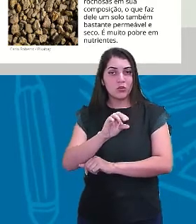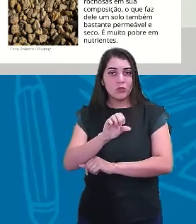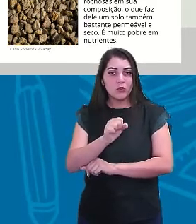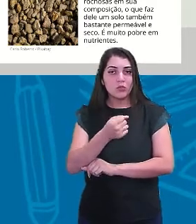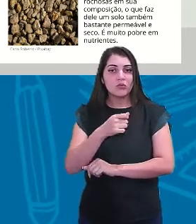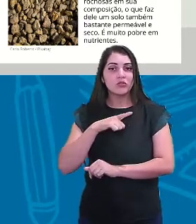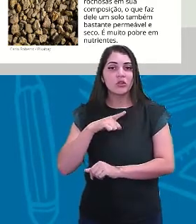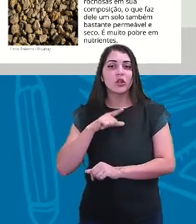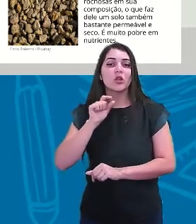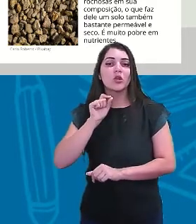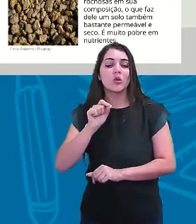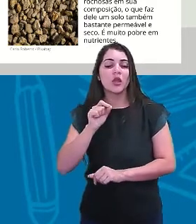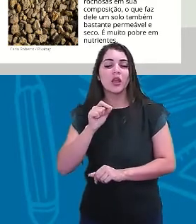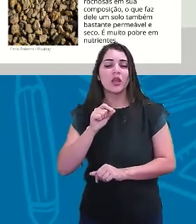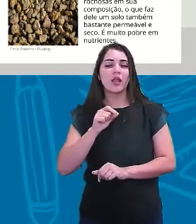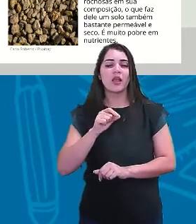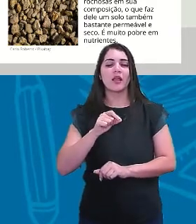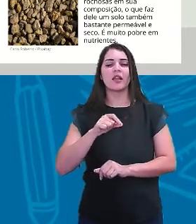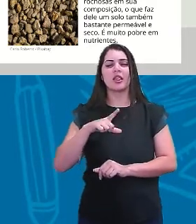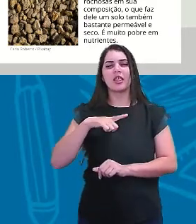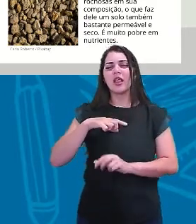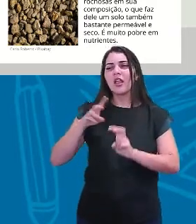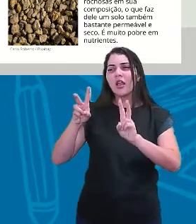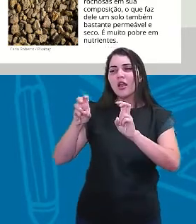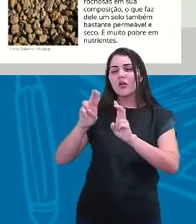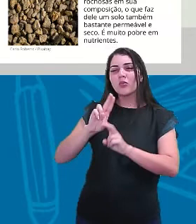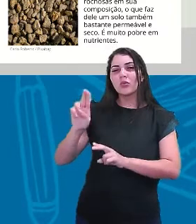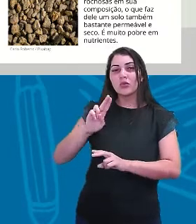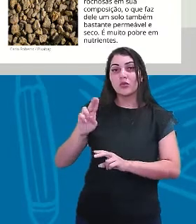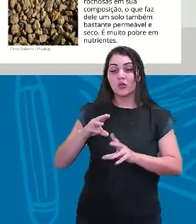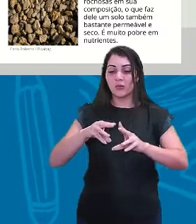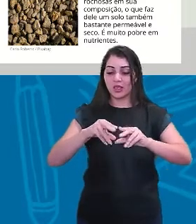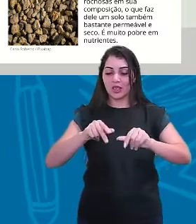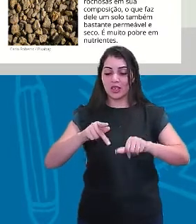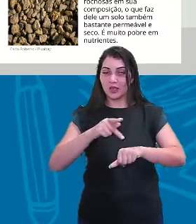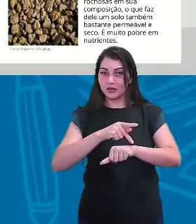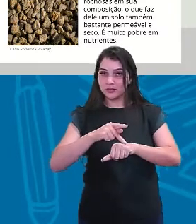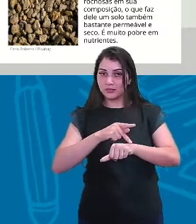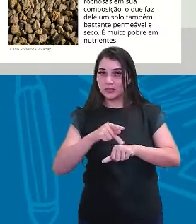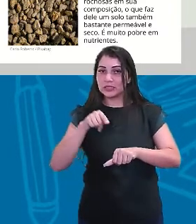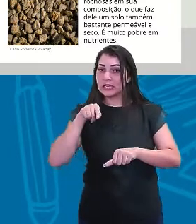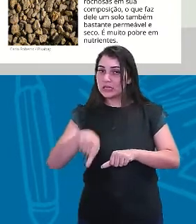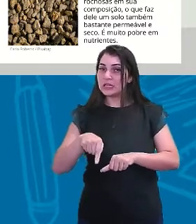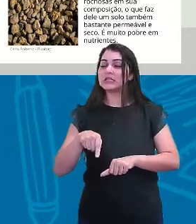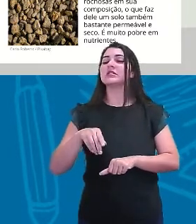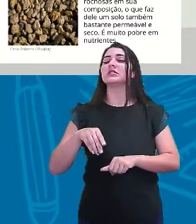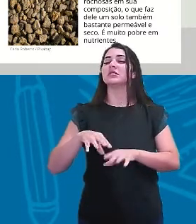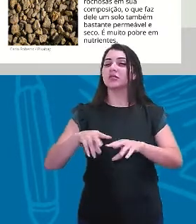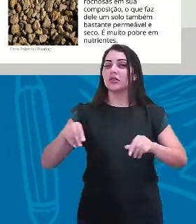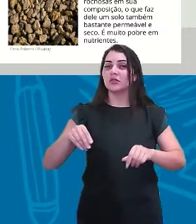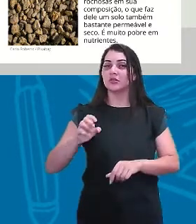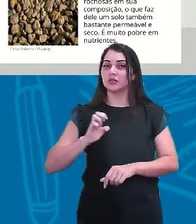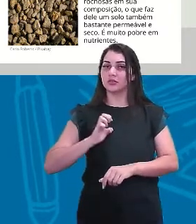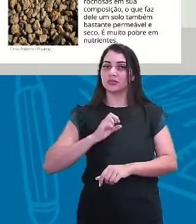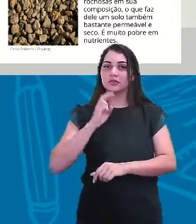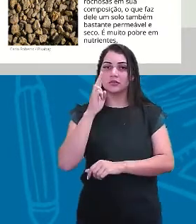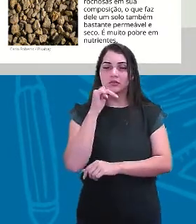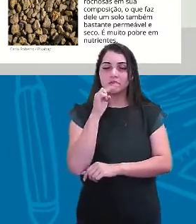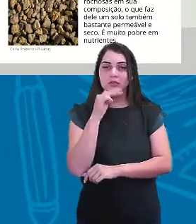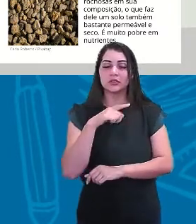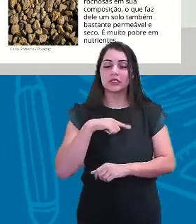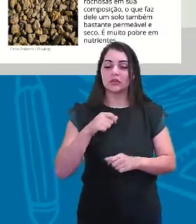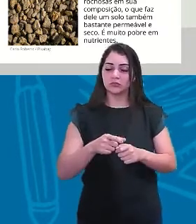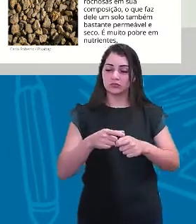de terra preta. Esse tipo de solo é muito rico em nutrientes, pois contém grande concentração